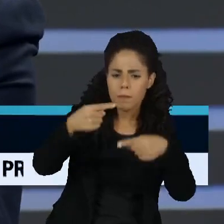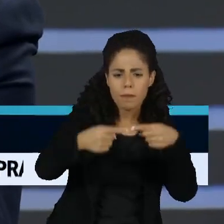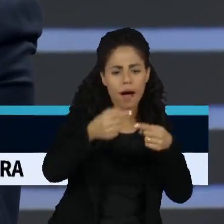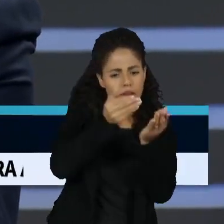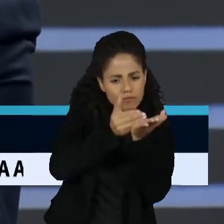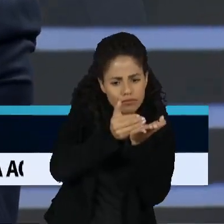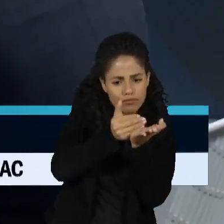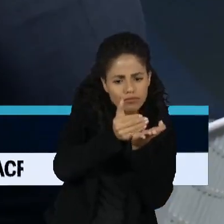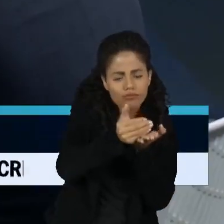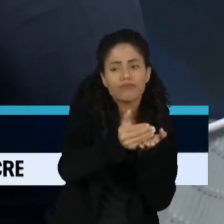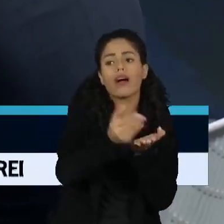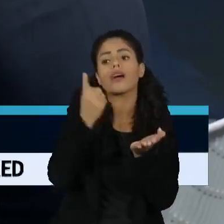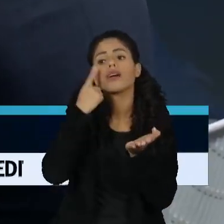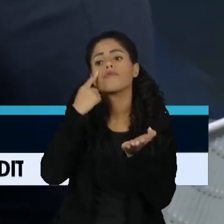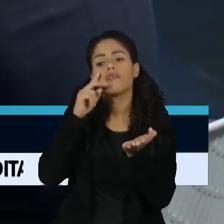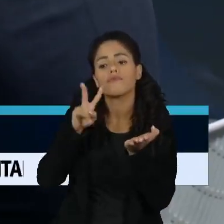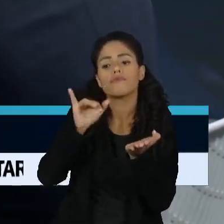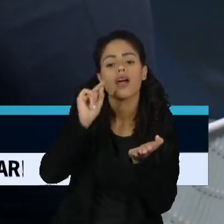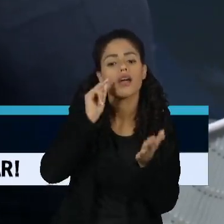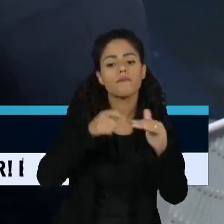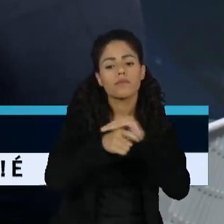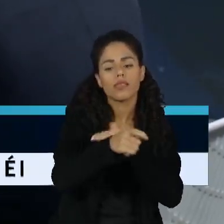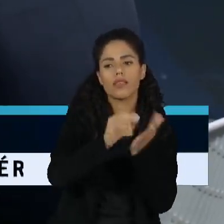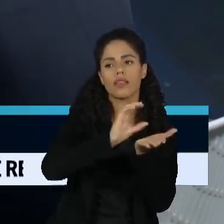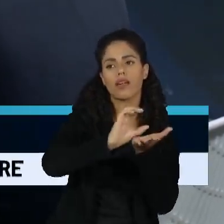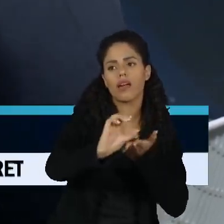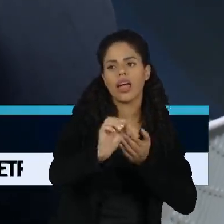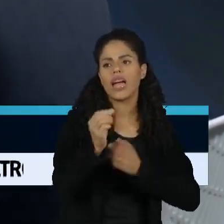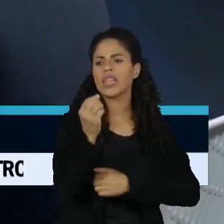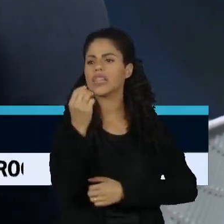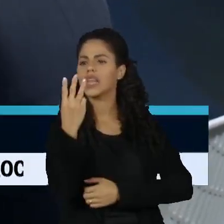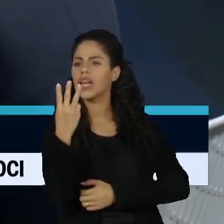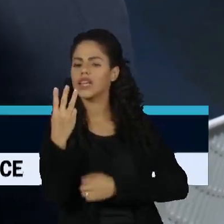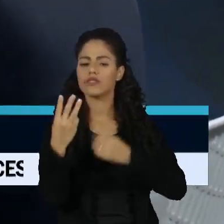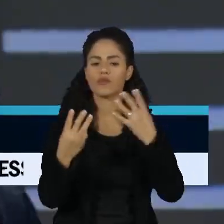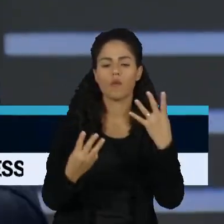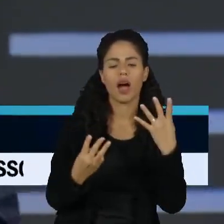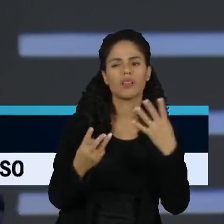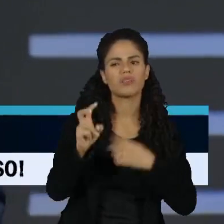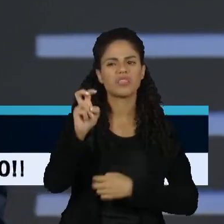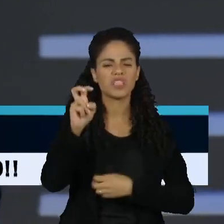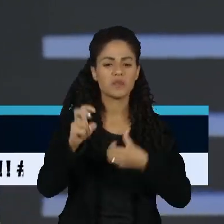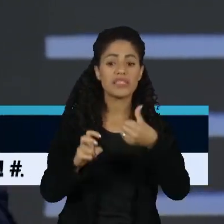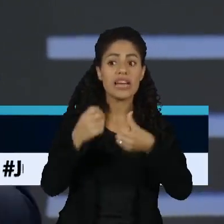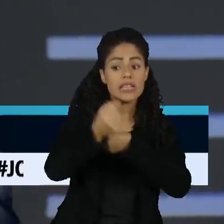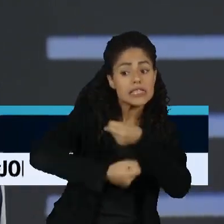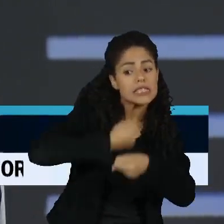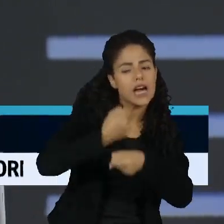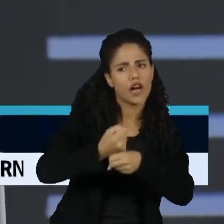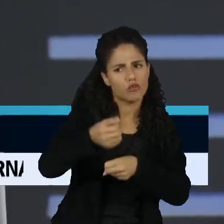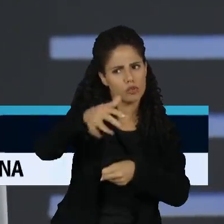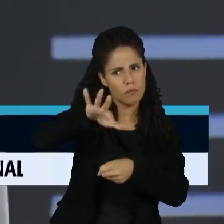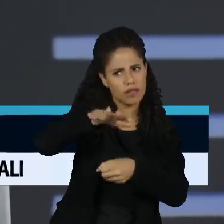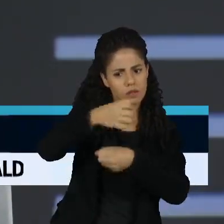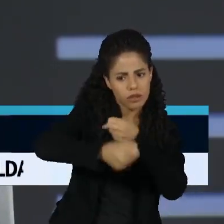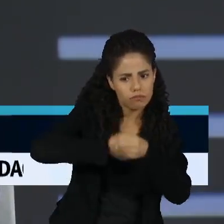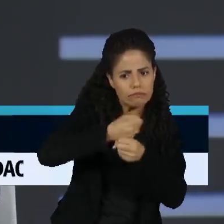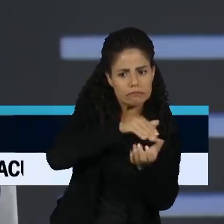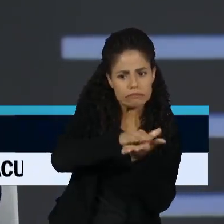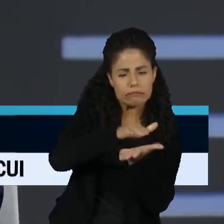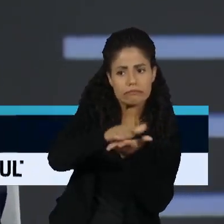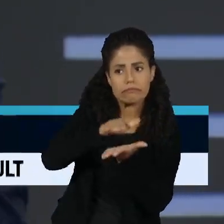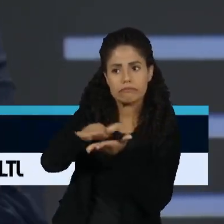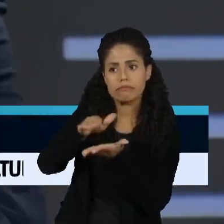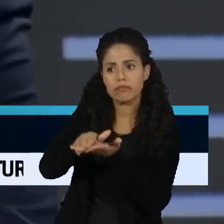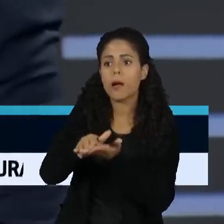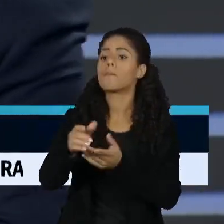e vai ter um investimento onde você só gasta nos primeiros 3, 4, 5 ou 6 anos. Nesses projetos, você tem recursos do privado